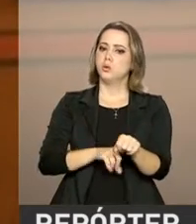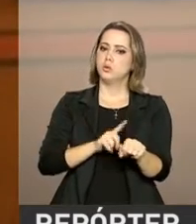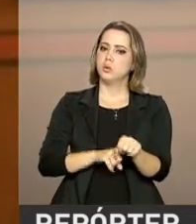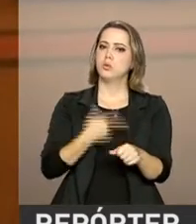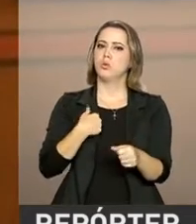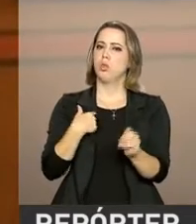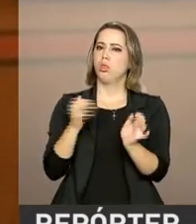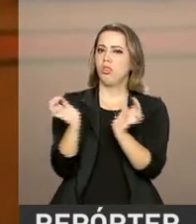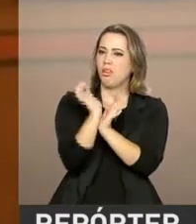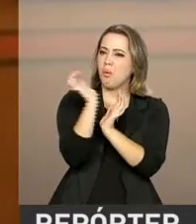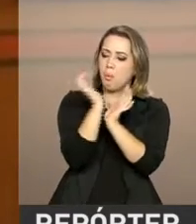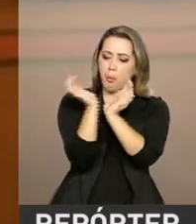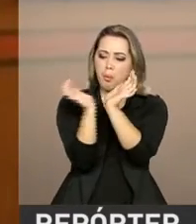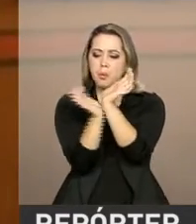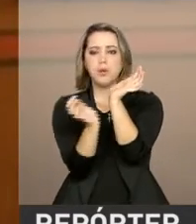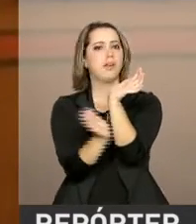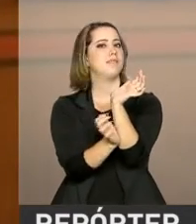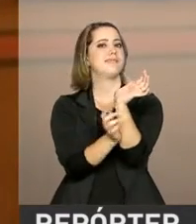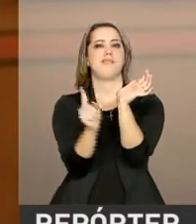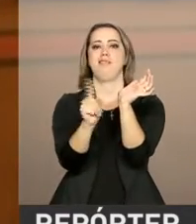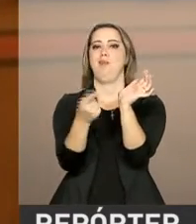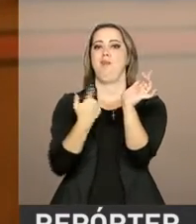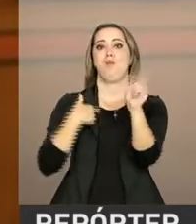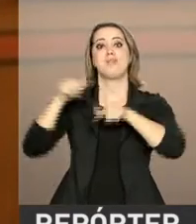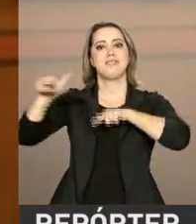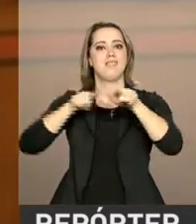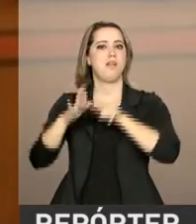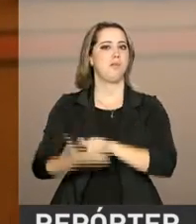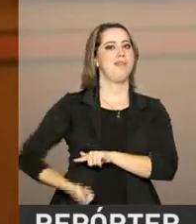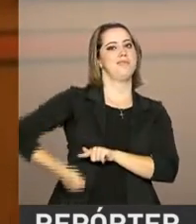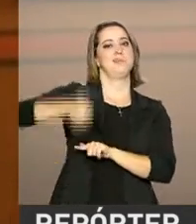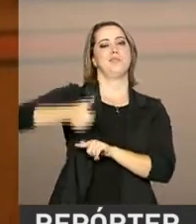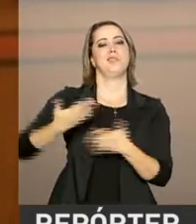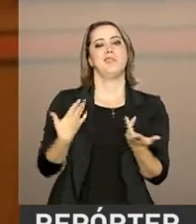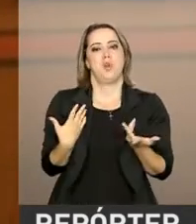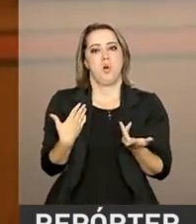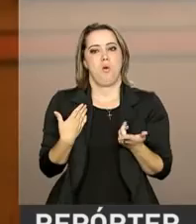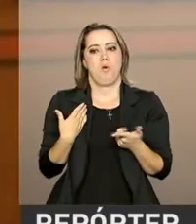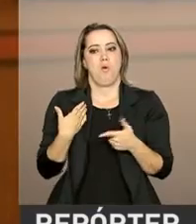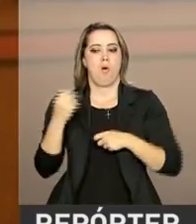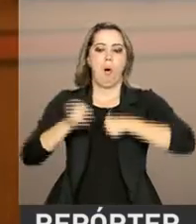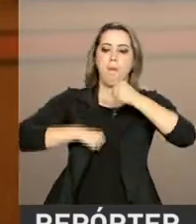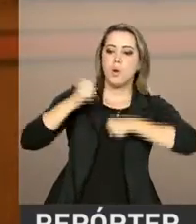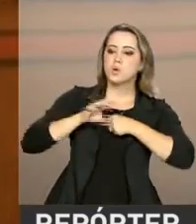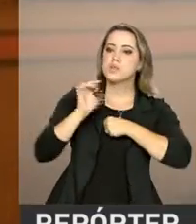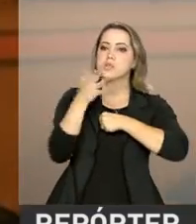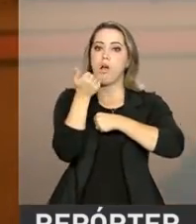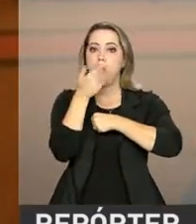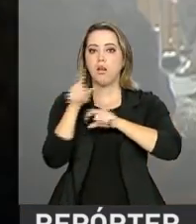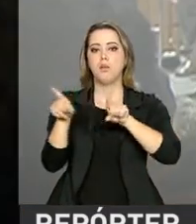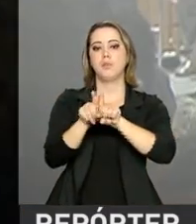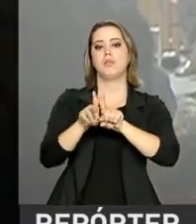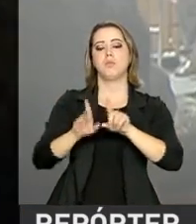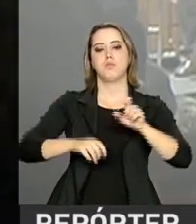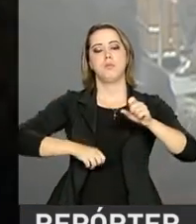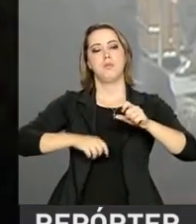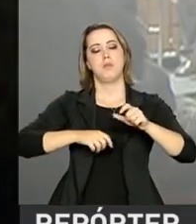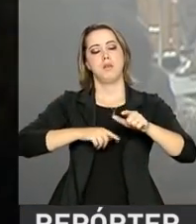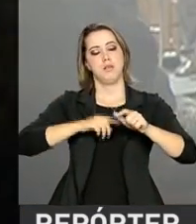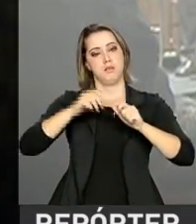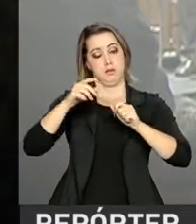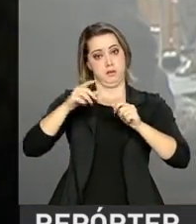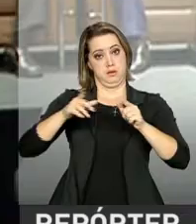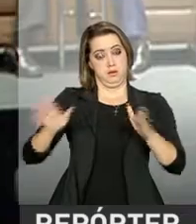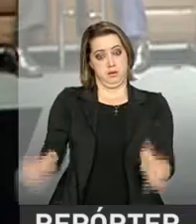gastar com o trabalho com eficiência produzir não produzir o alimento produzir trabalho assim como seus